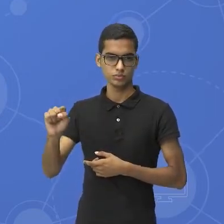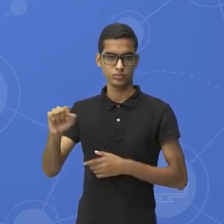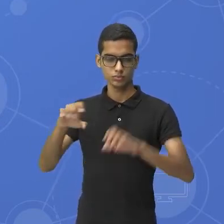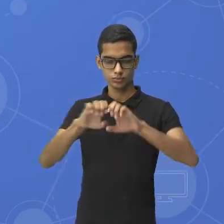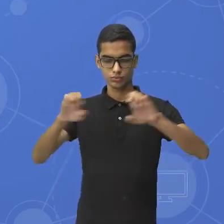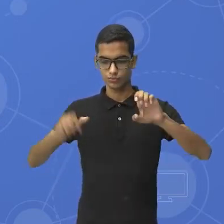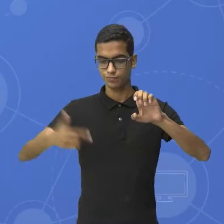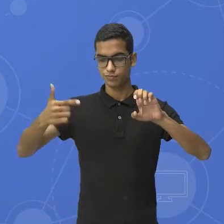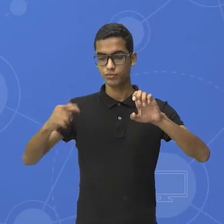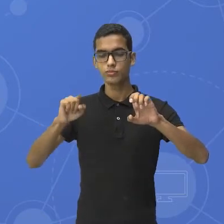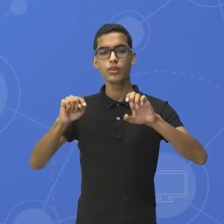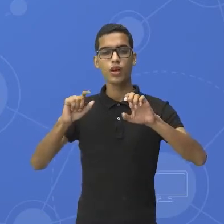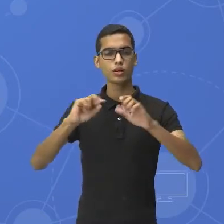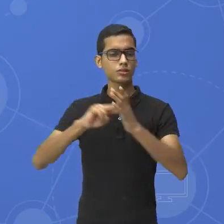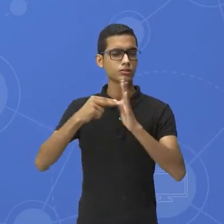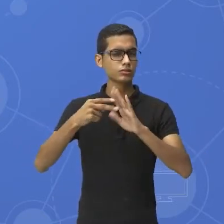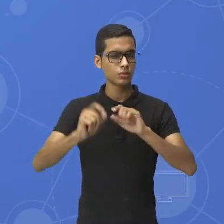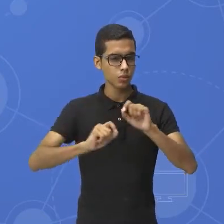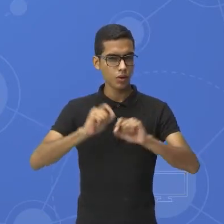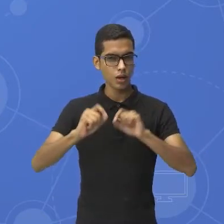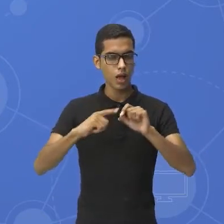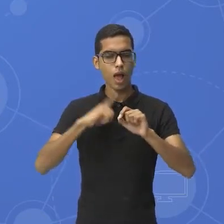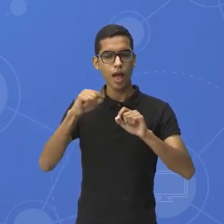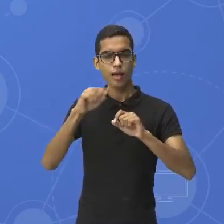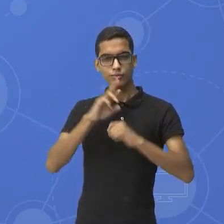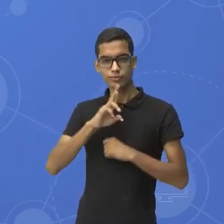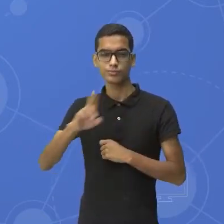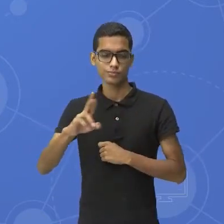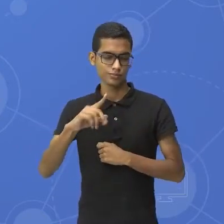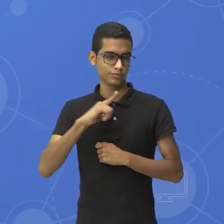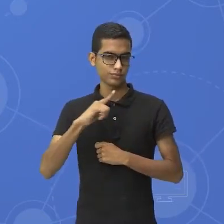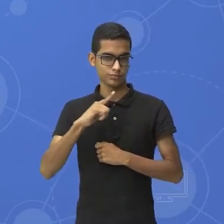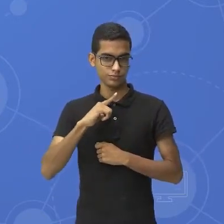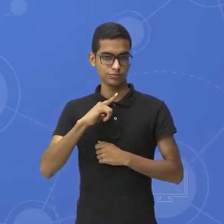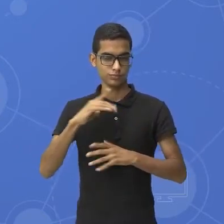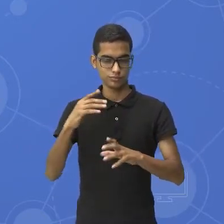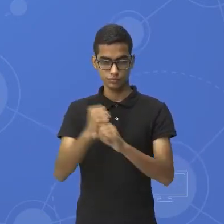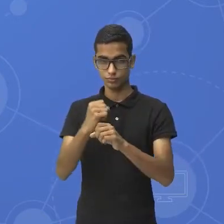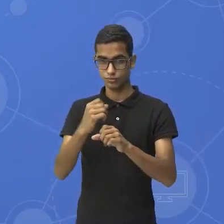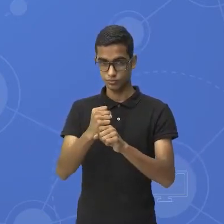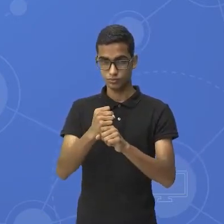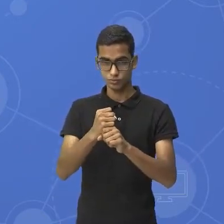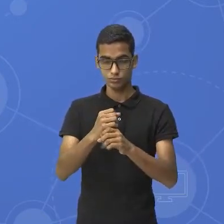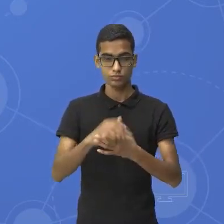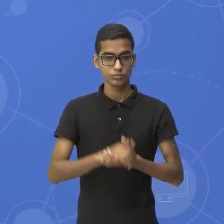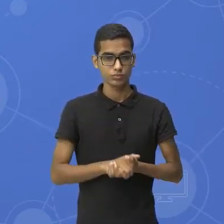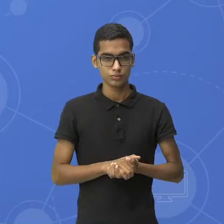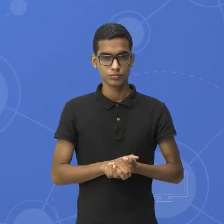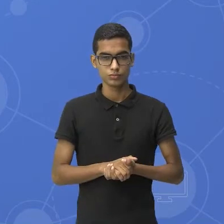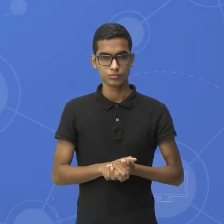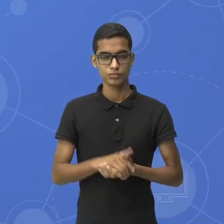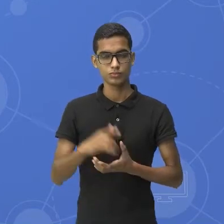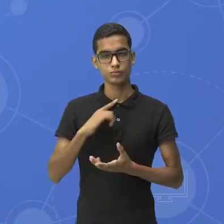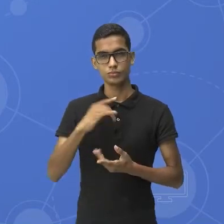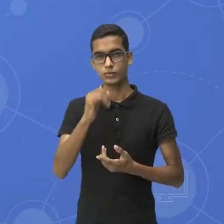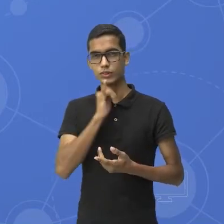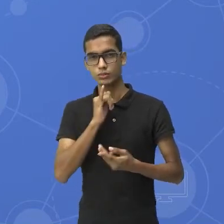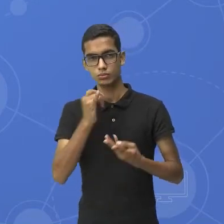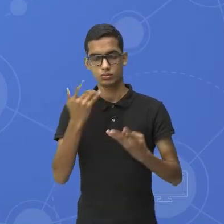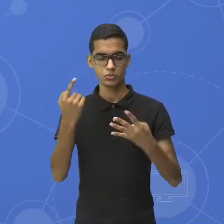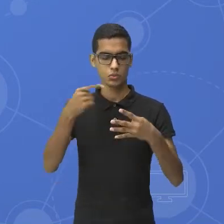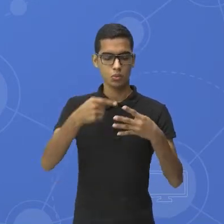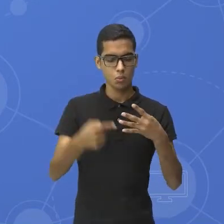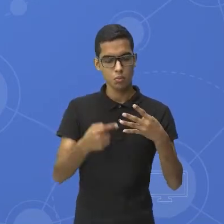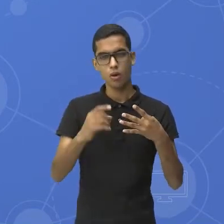segundo grau, nada mais é do que as respostas que a gente encontra. Então, você pode encontrar 4 e 8, por exemplo.